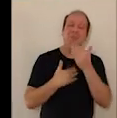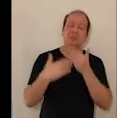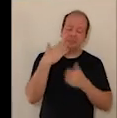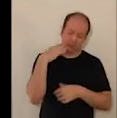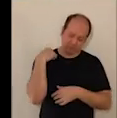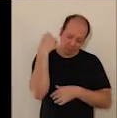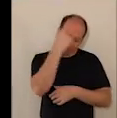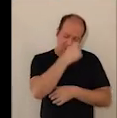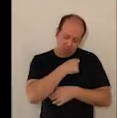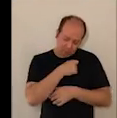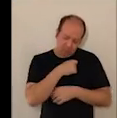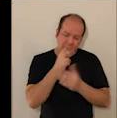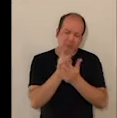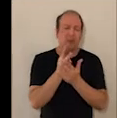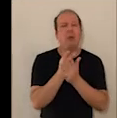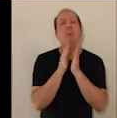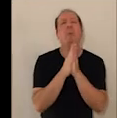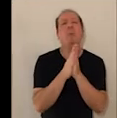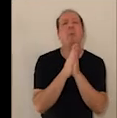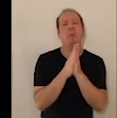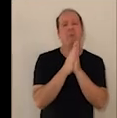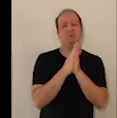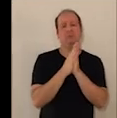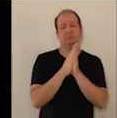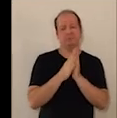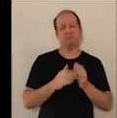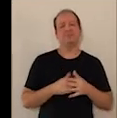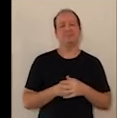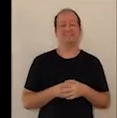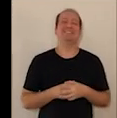que faça você parar de ser tão ciumento.